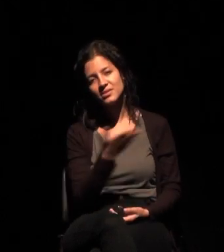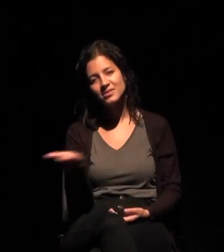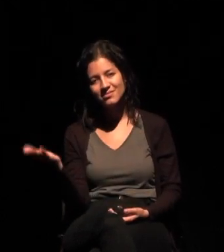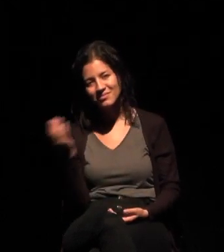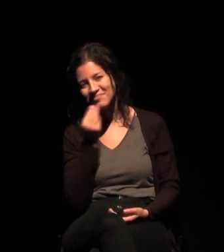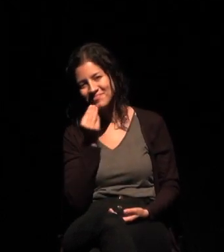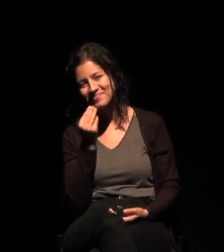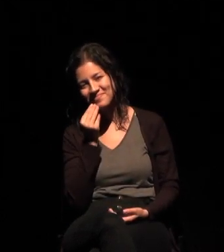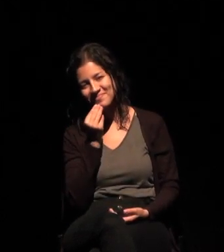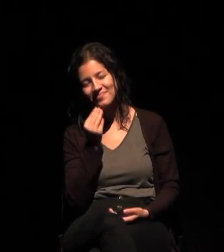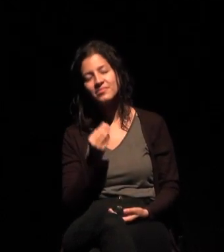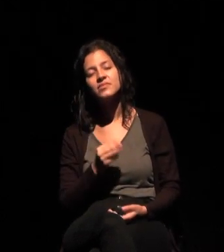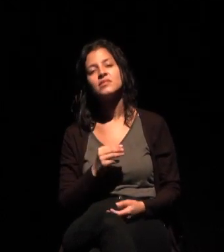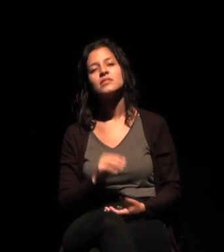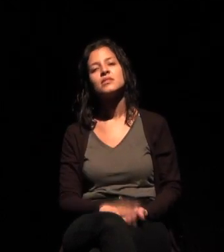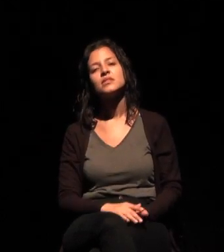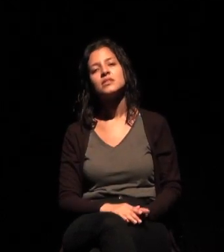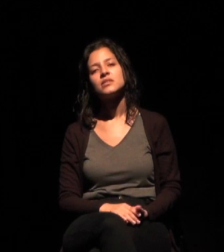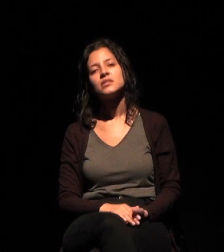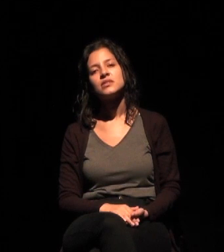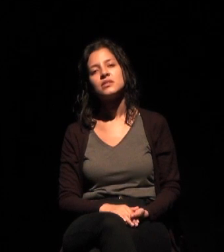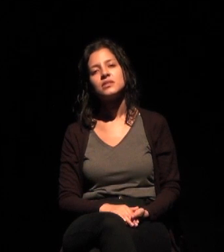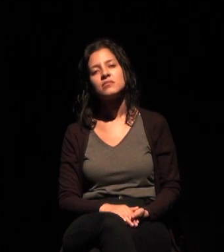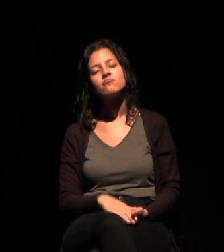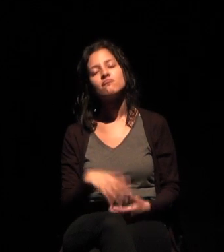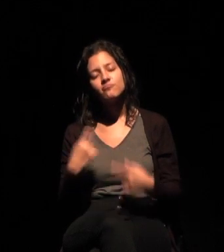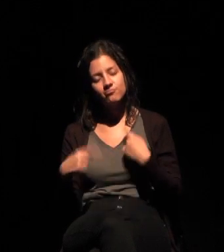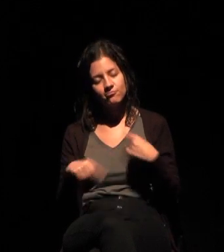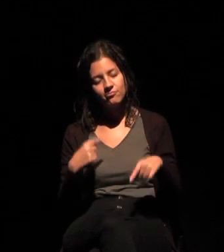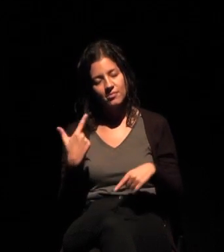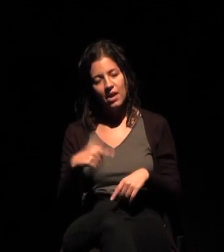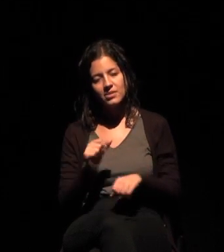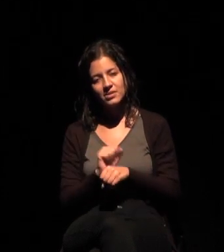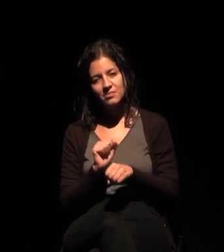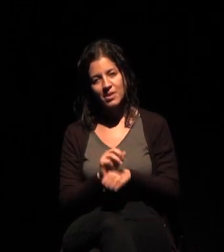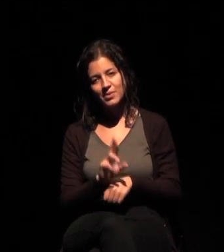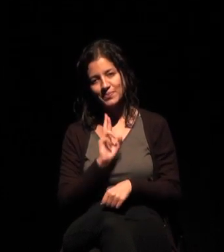ficou à disposição depois pra discutir mais o assunto obrigado